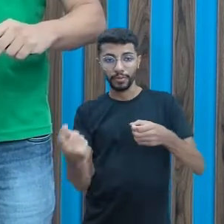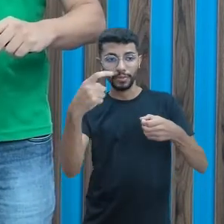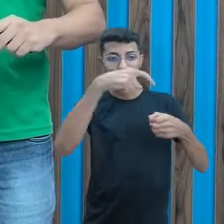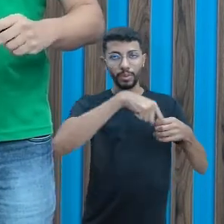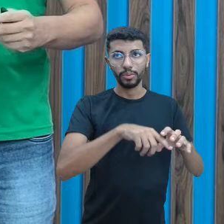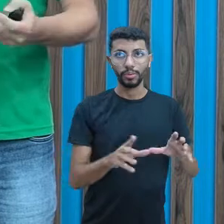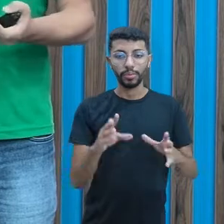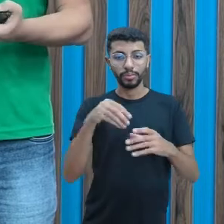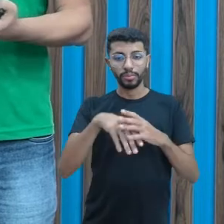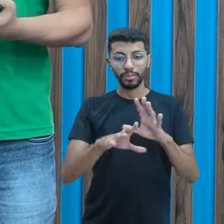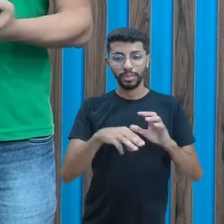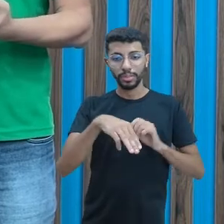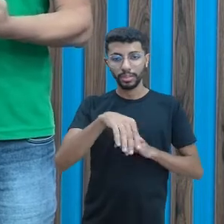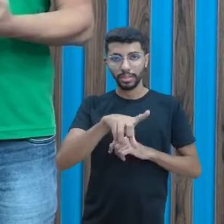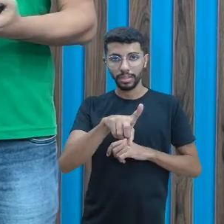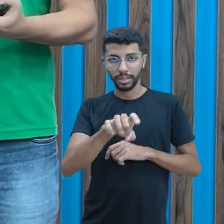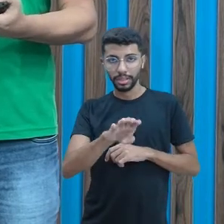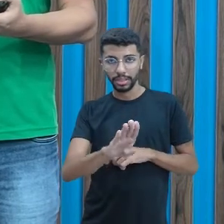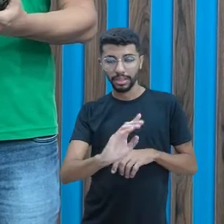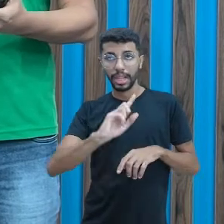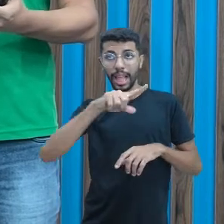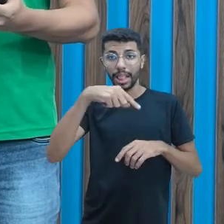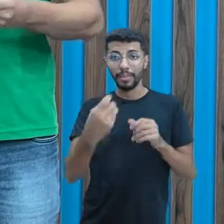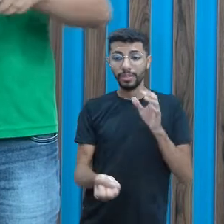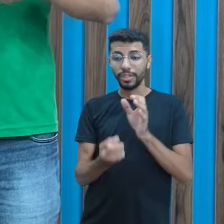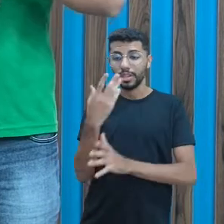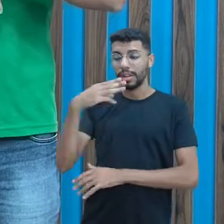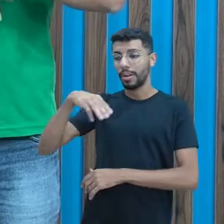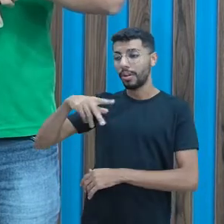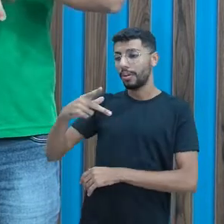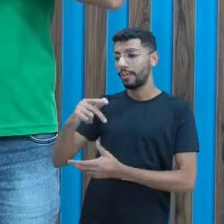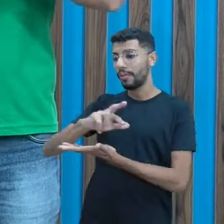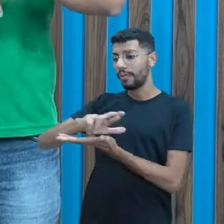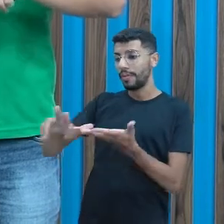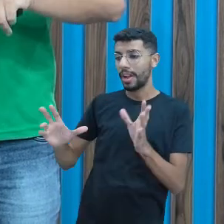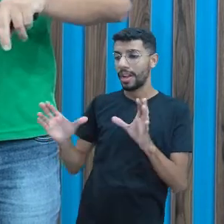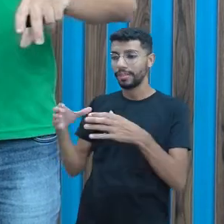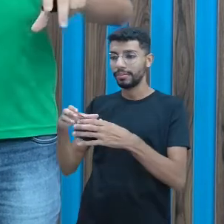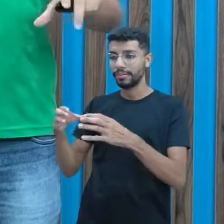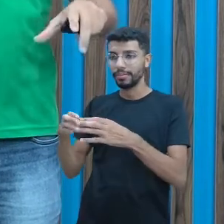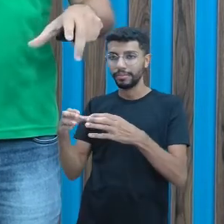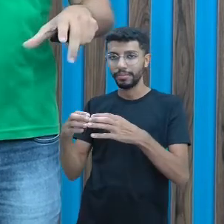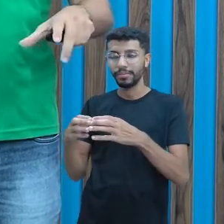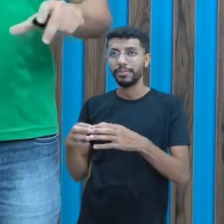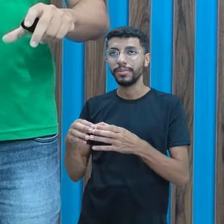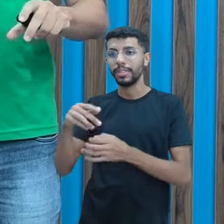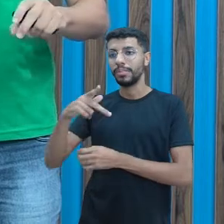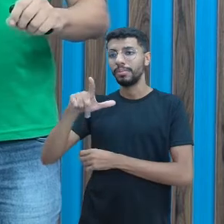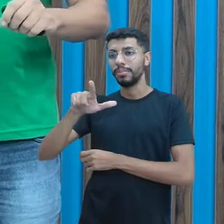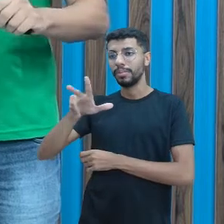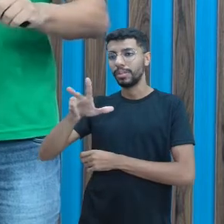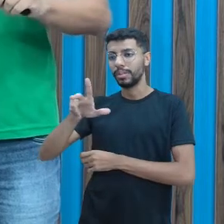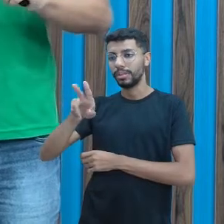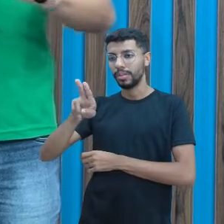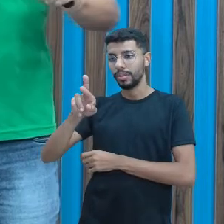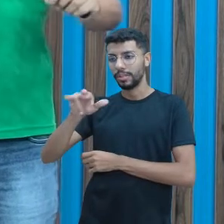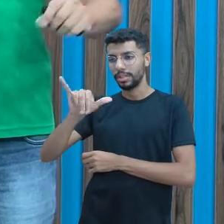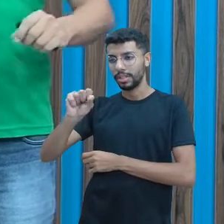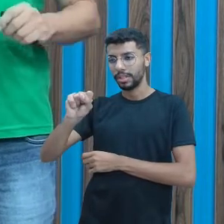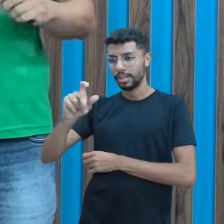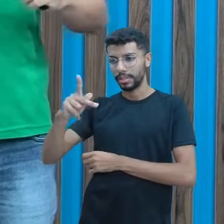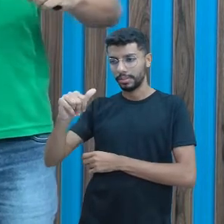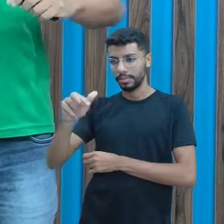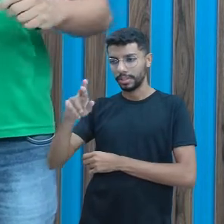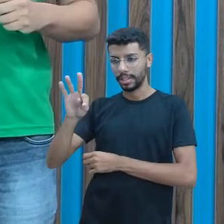no MDB, ao instituir o pluripartidarismo, esses grupos, o MDB se enfraquecia um pouco. Por quê? Porque, né,